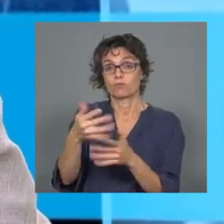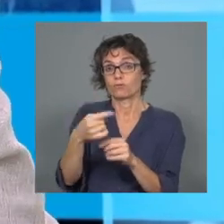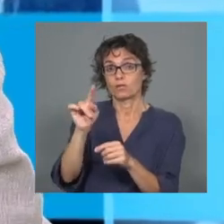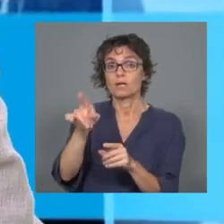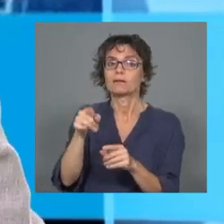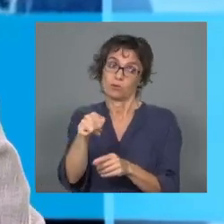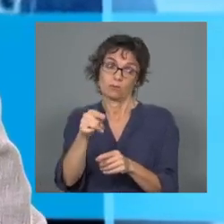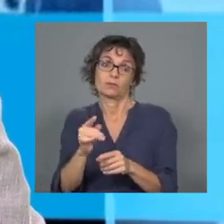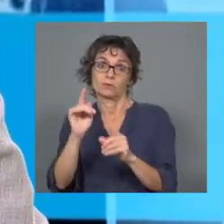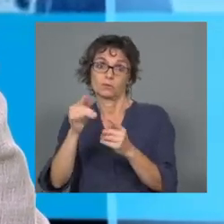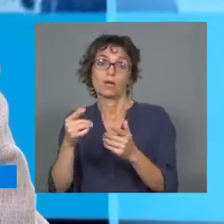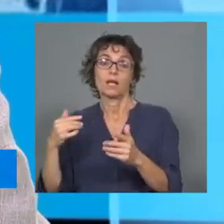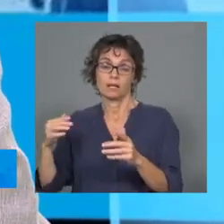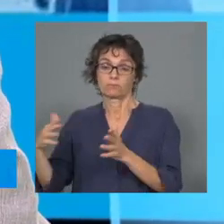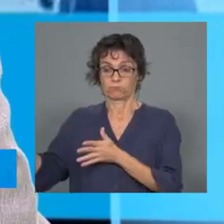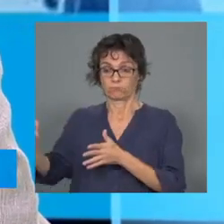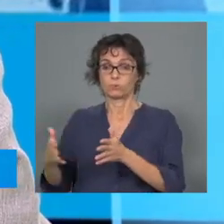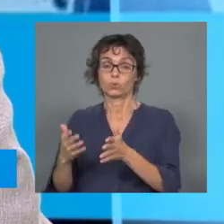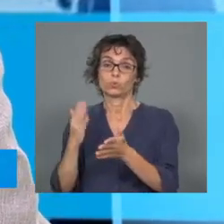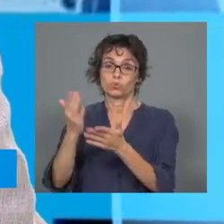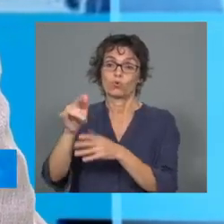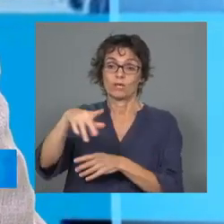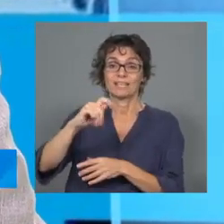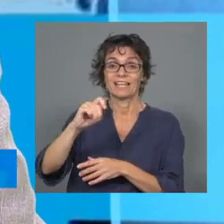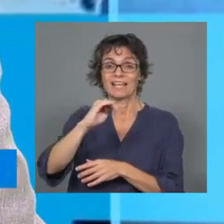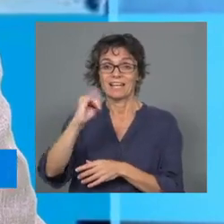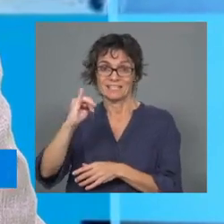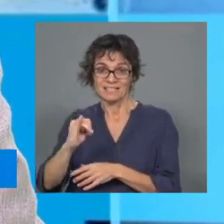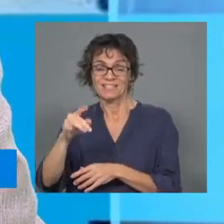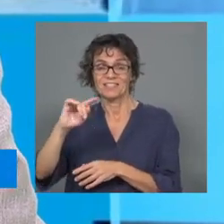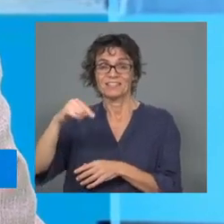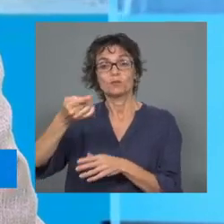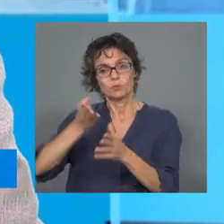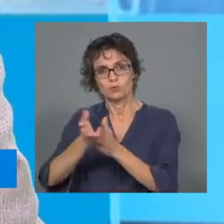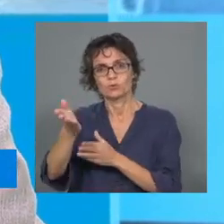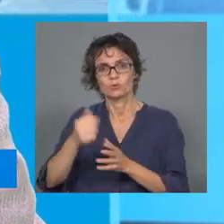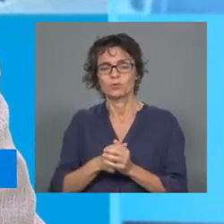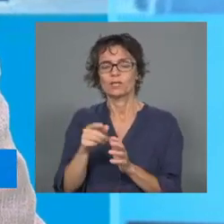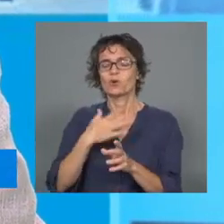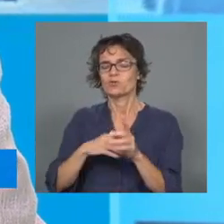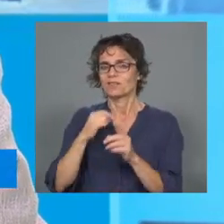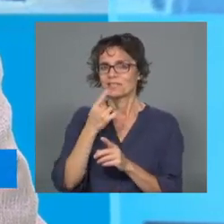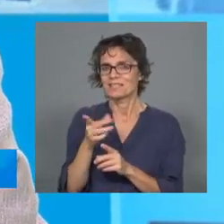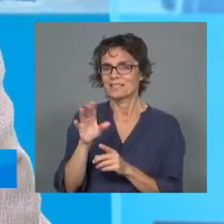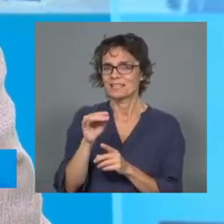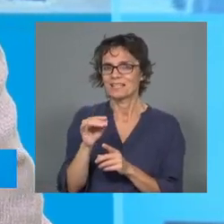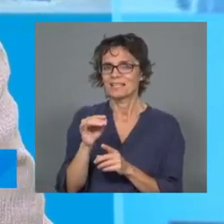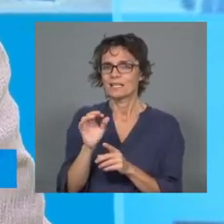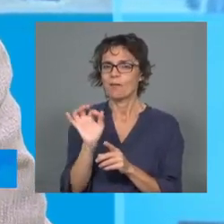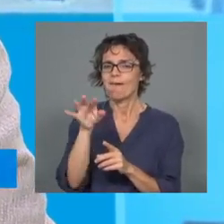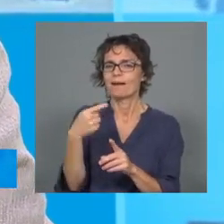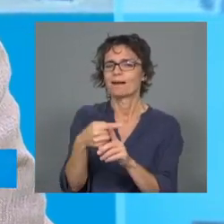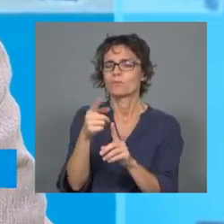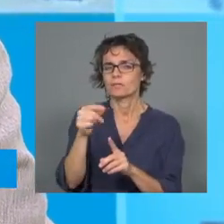um percurso feito, que aliás está documentado e tudo. Eu gostava de deixar um aspecto mais positivo, se calhar, no meu discurso. Aquilo